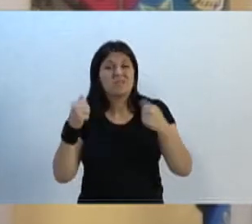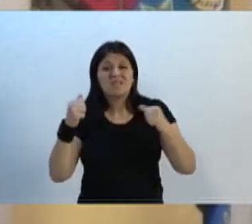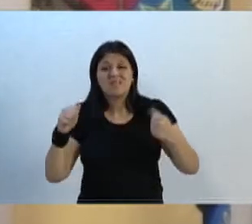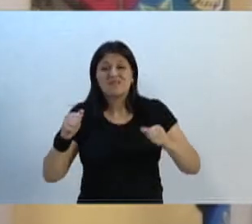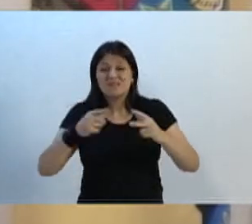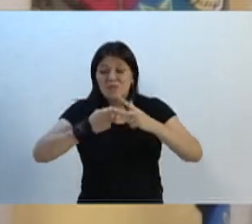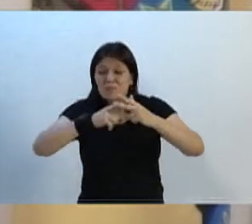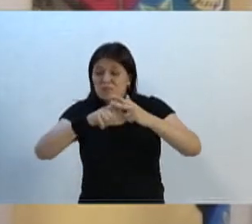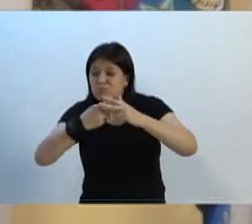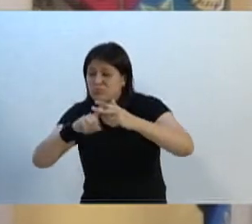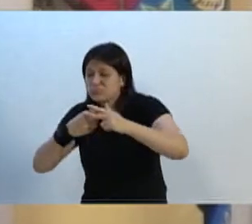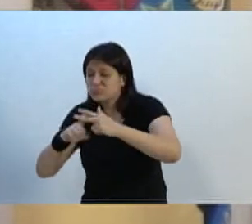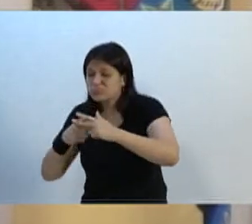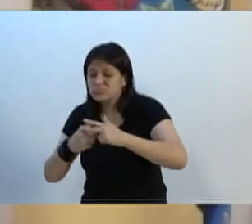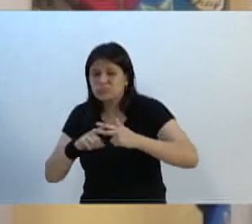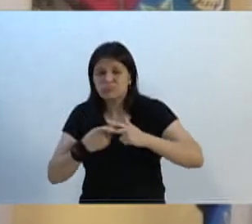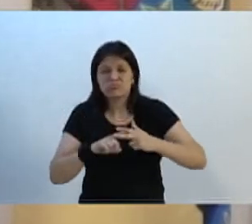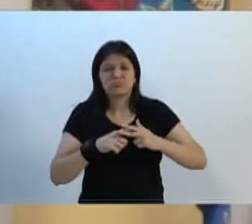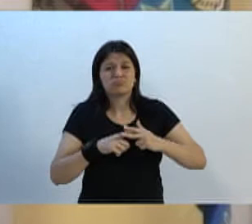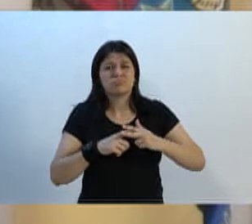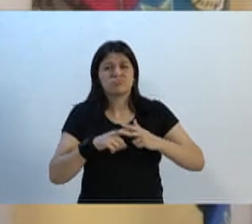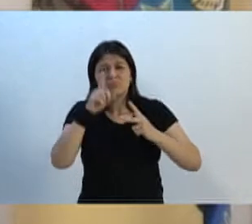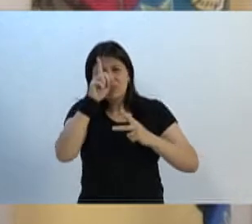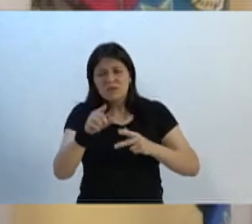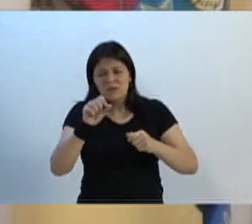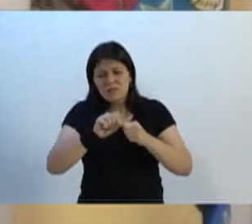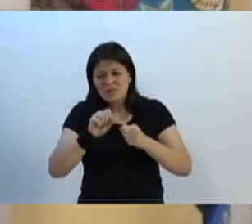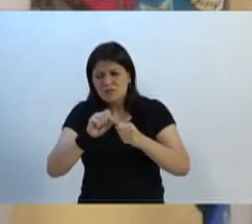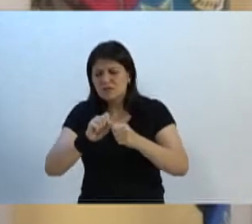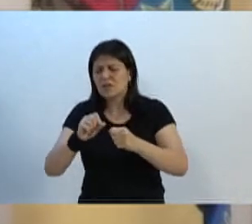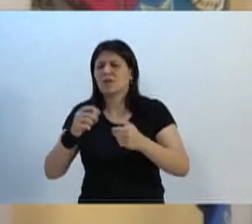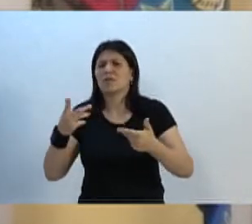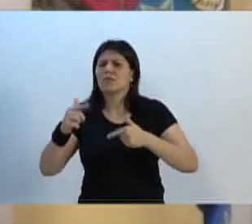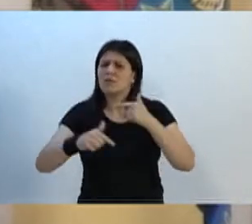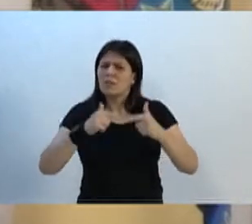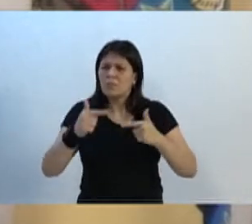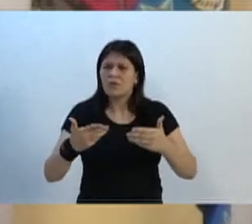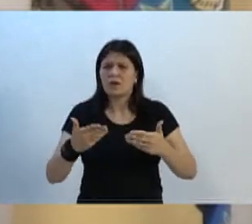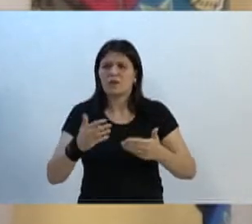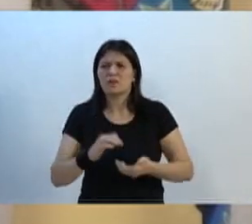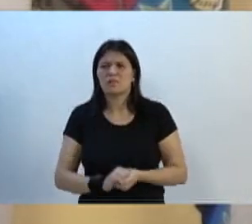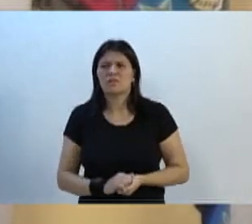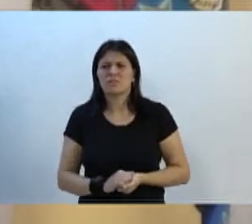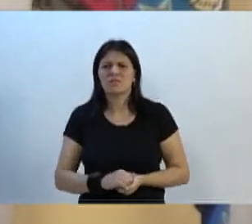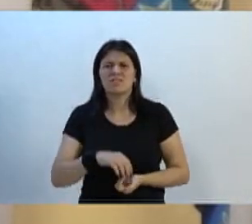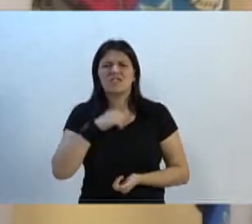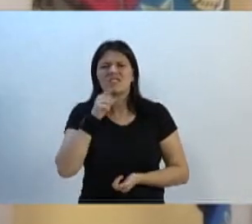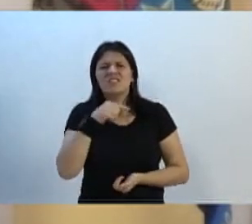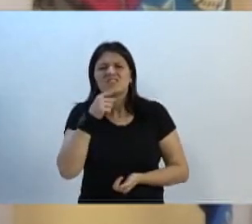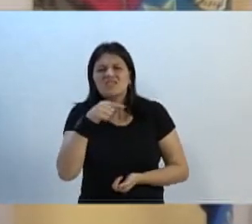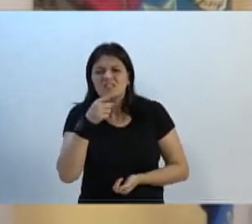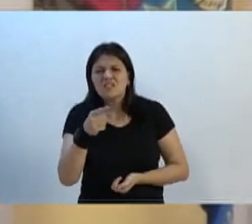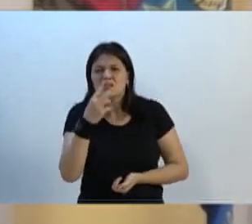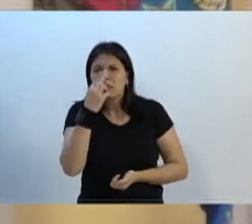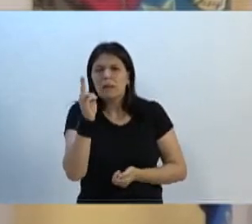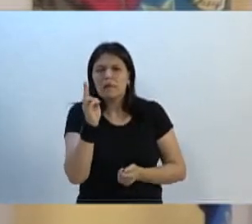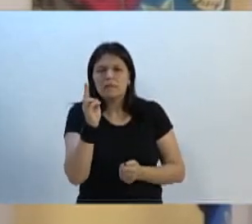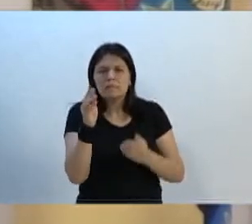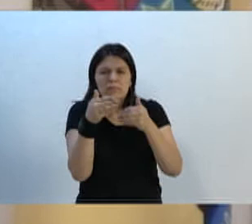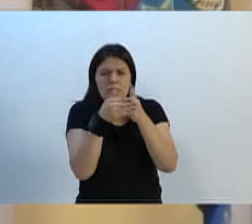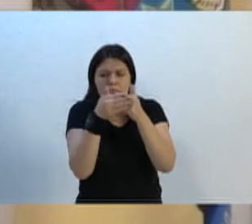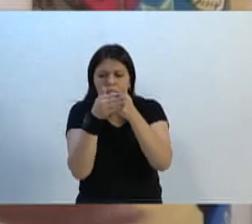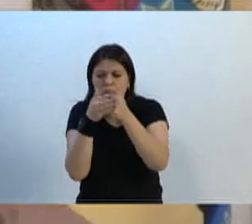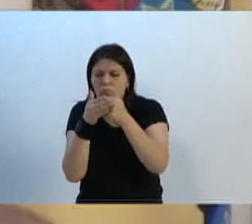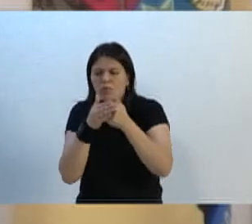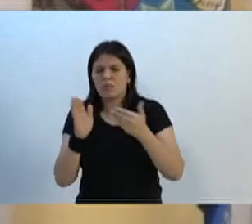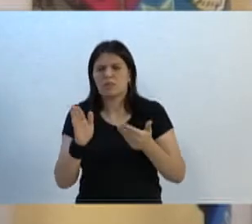do candários e botar coisa gente para trabalhar para fazer o que tem que fazer o educandários não adianta a gente tapar o sal pela com a peneira e